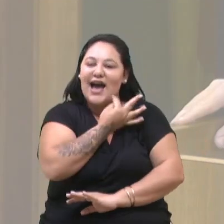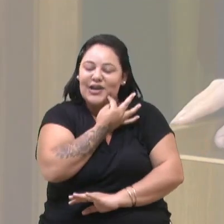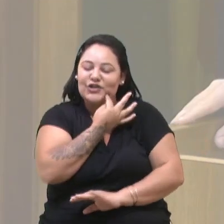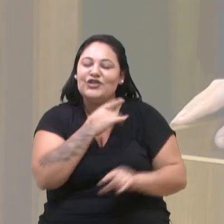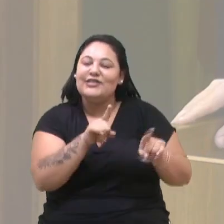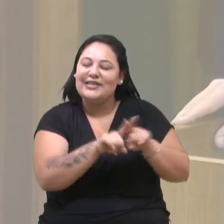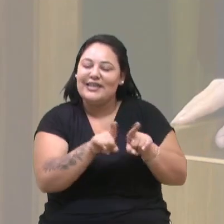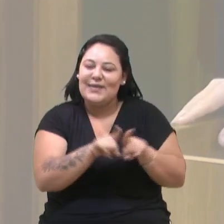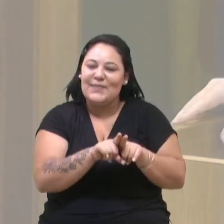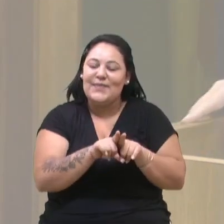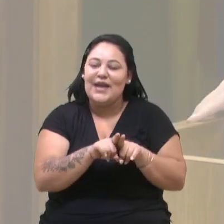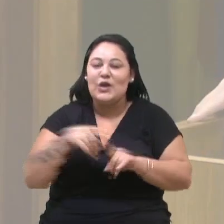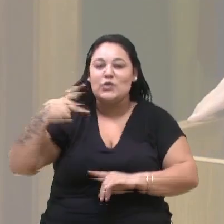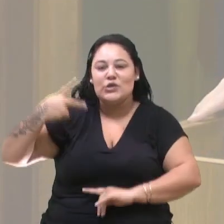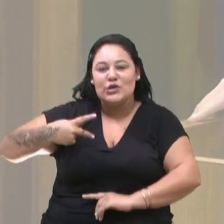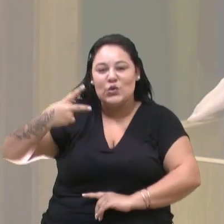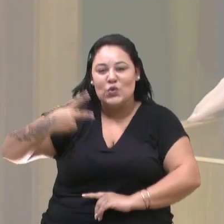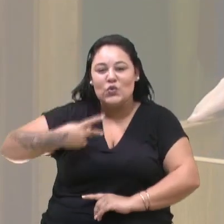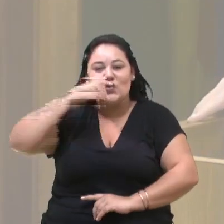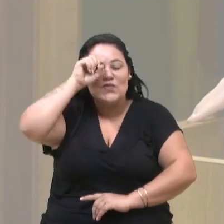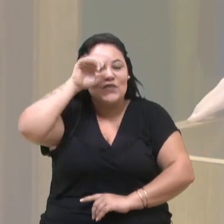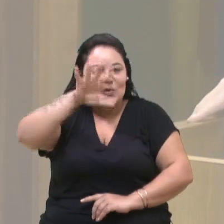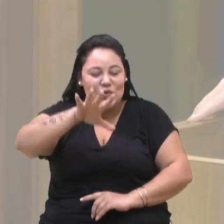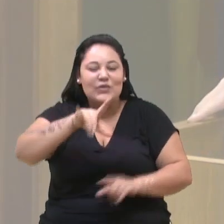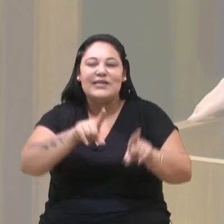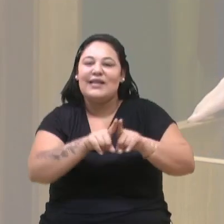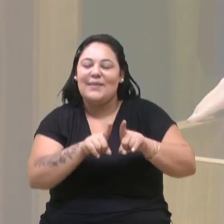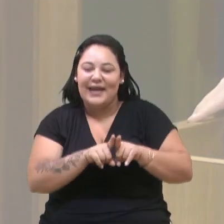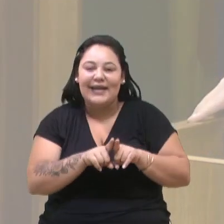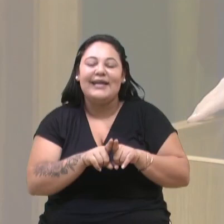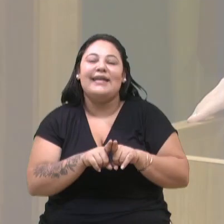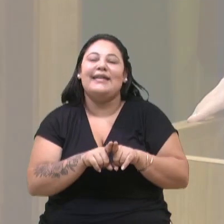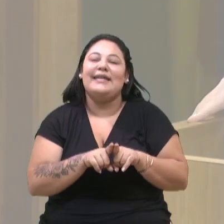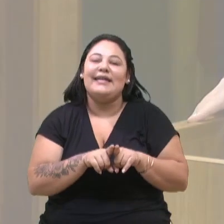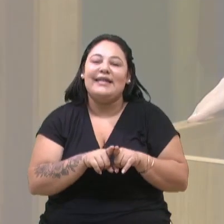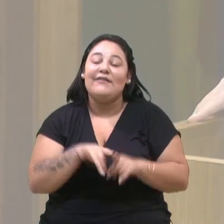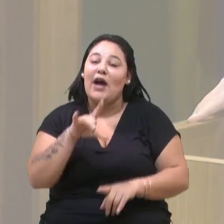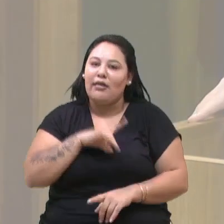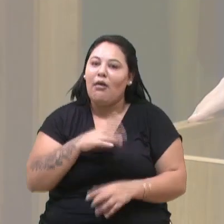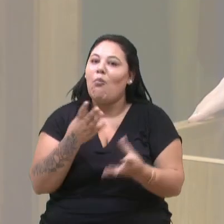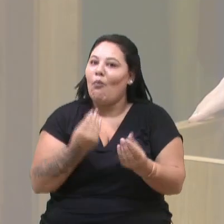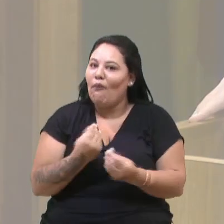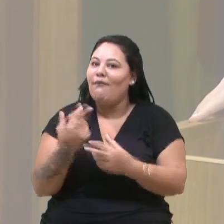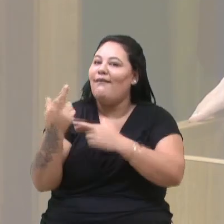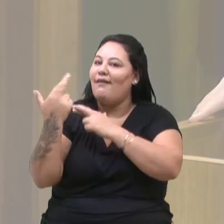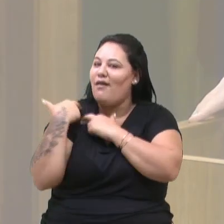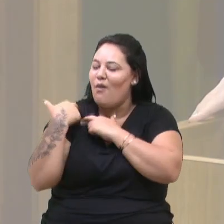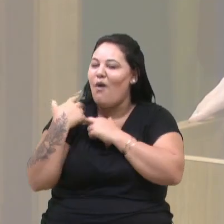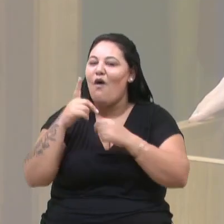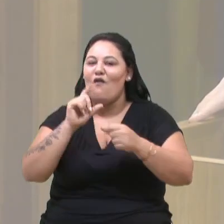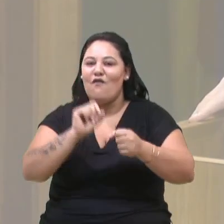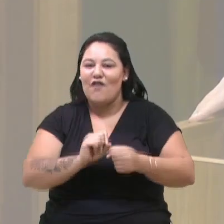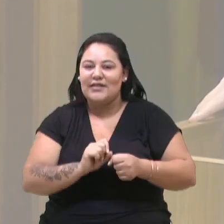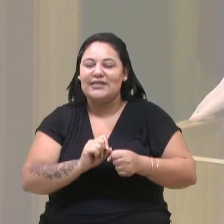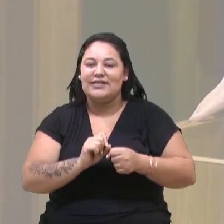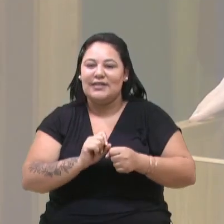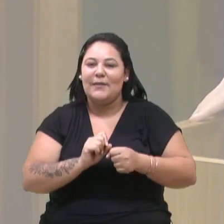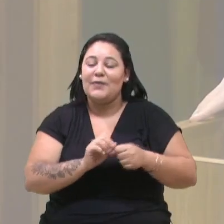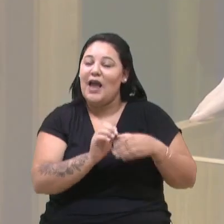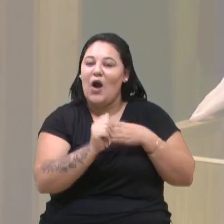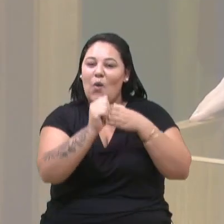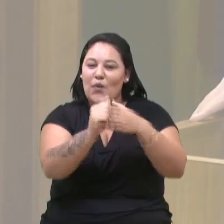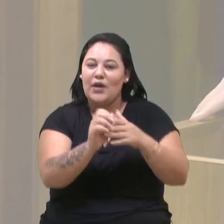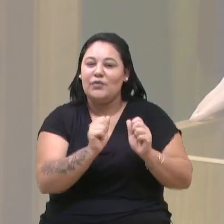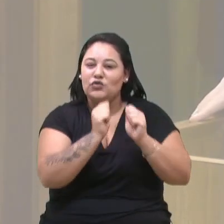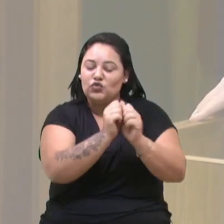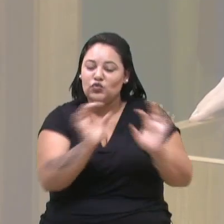vice-vereador Fiuza, né, terão realmente uma grande responsabilidade de fazer essa interlocução com a